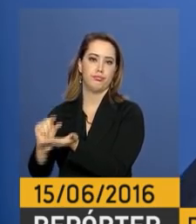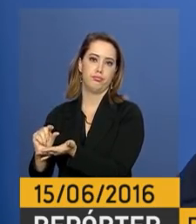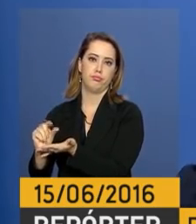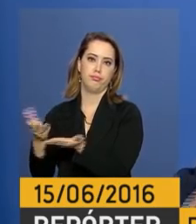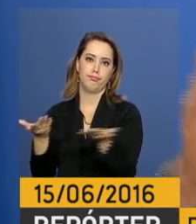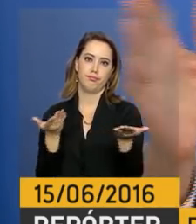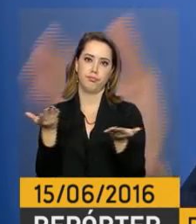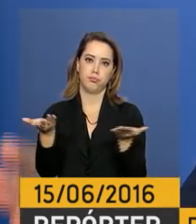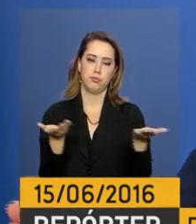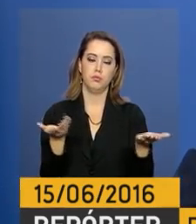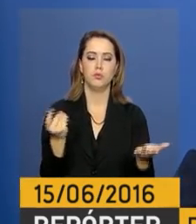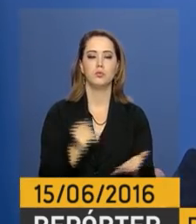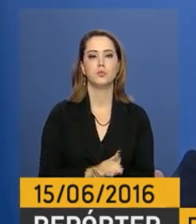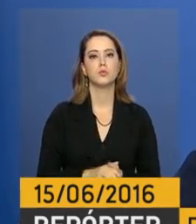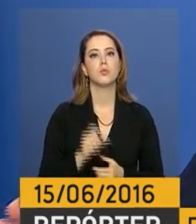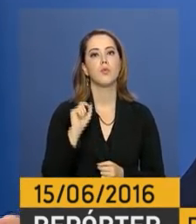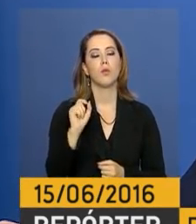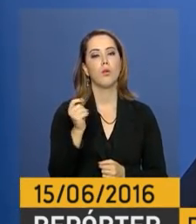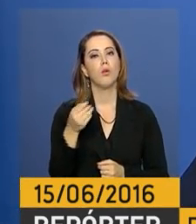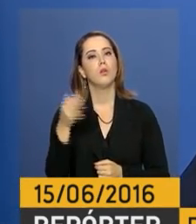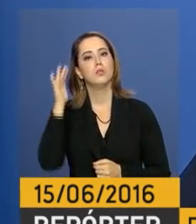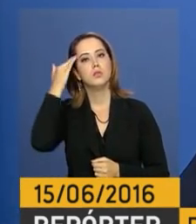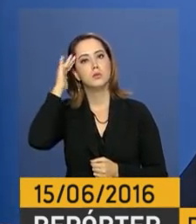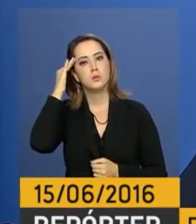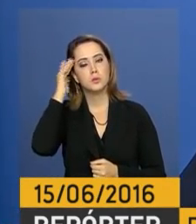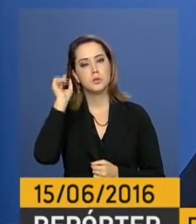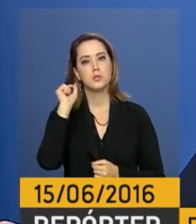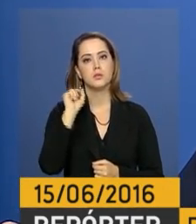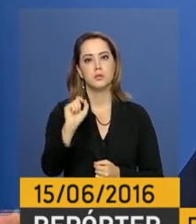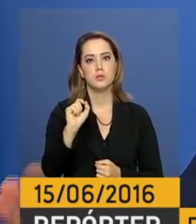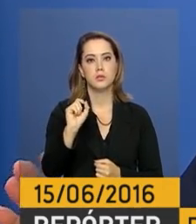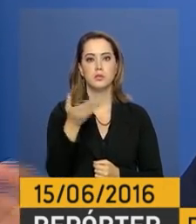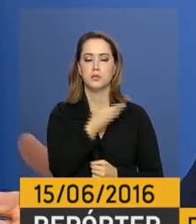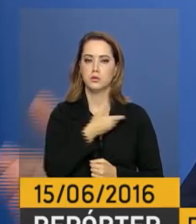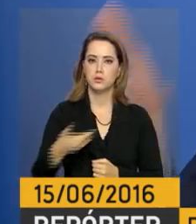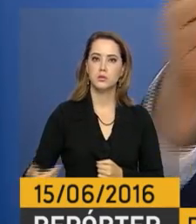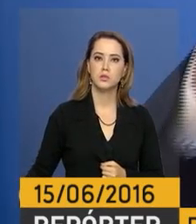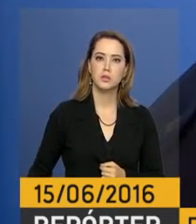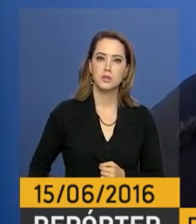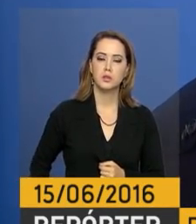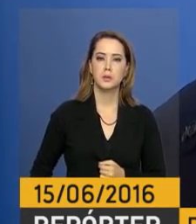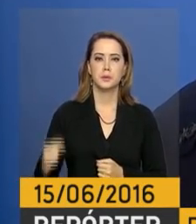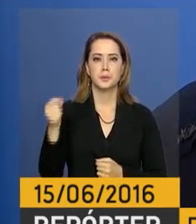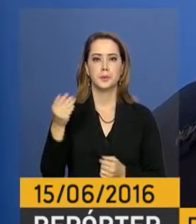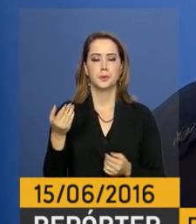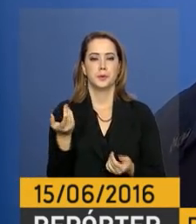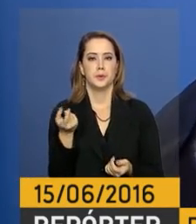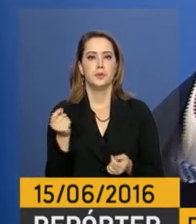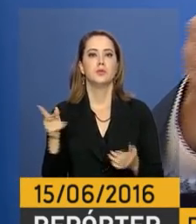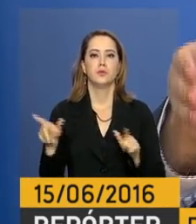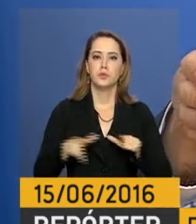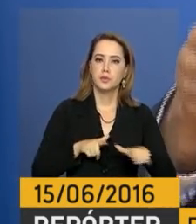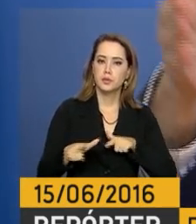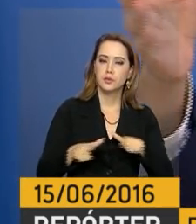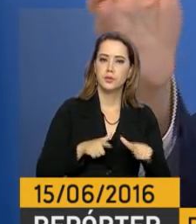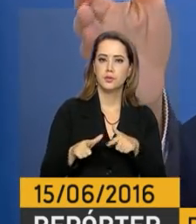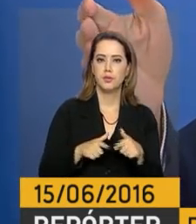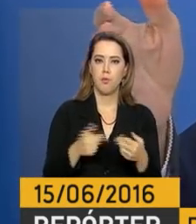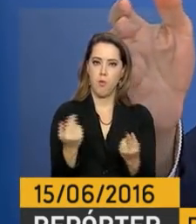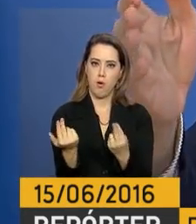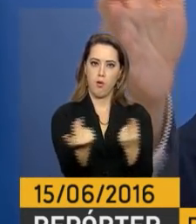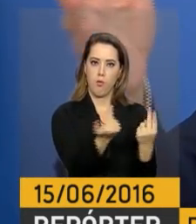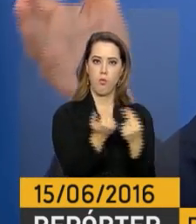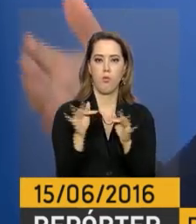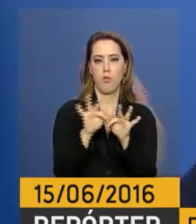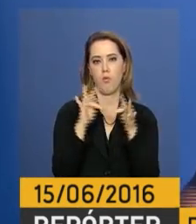dívidas. E nós devemos entender que o governo em última análise funciona como qualquer família,